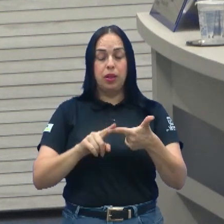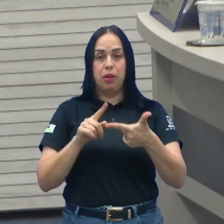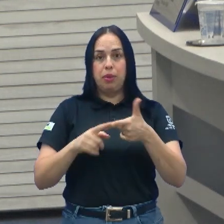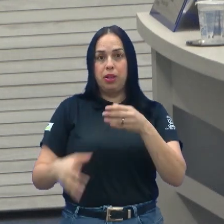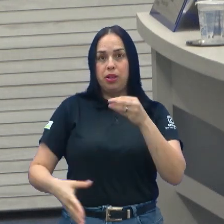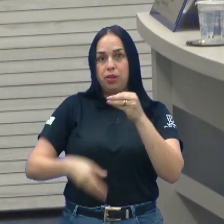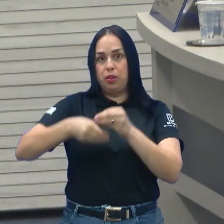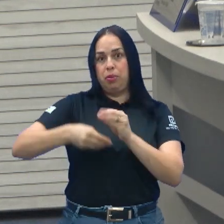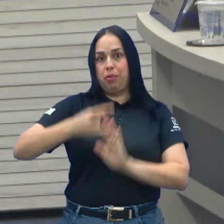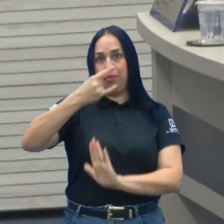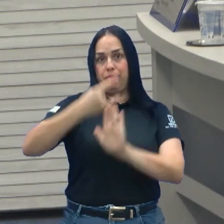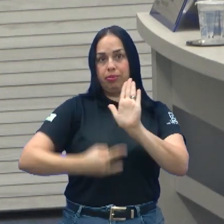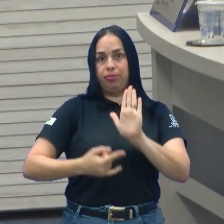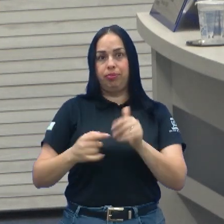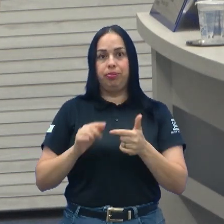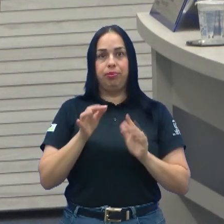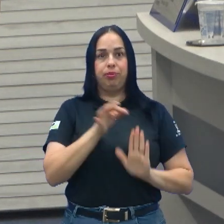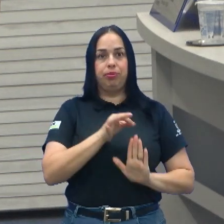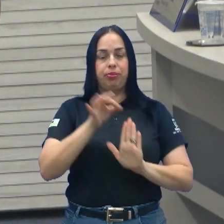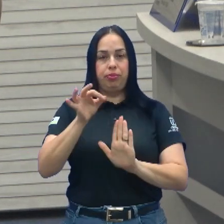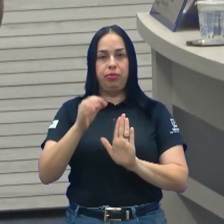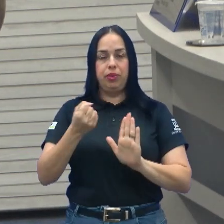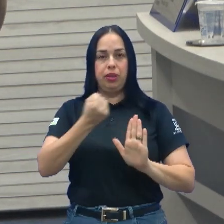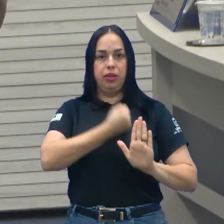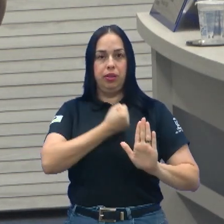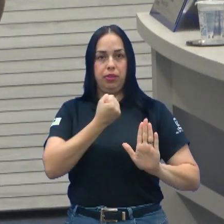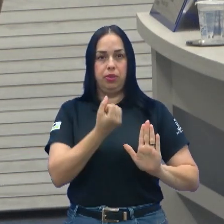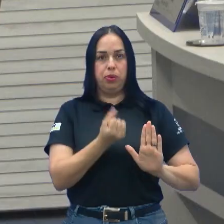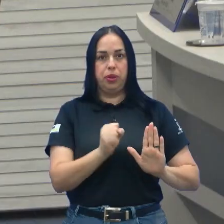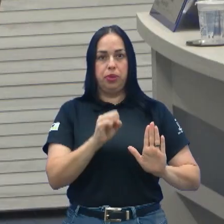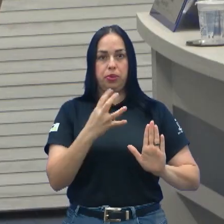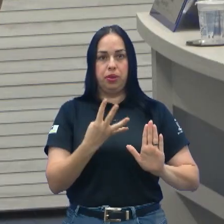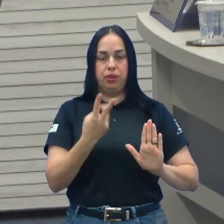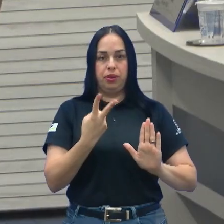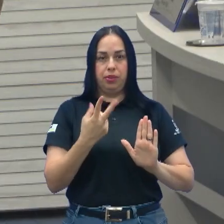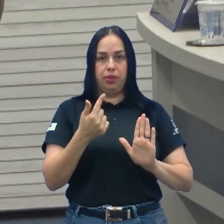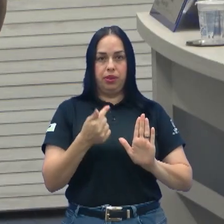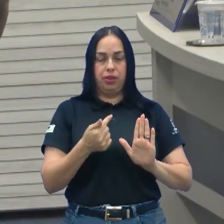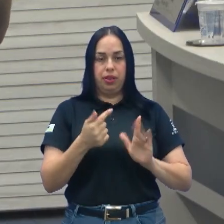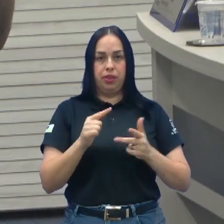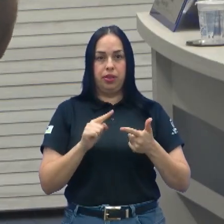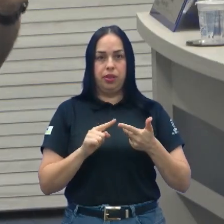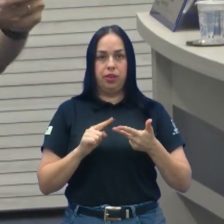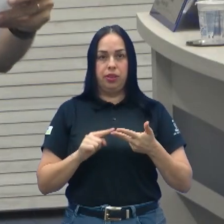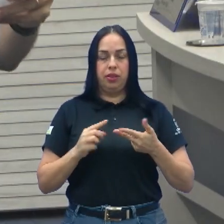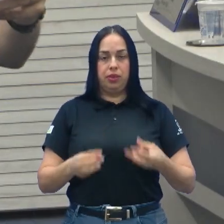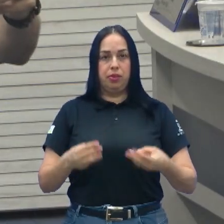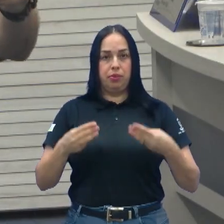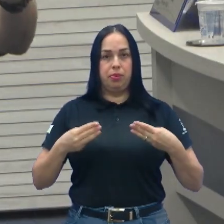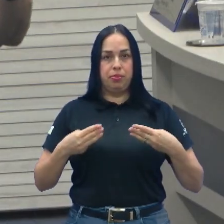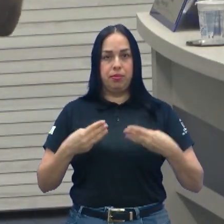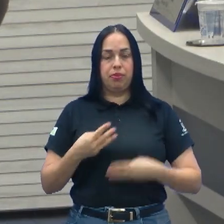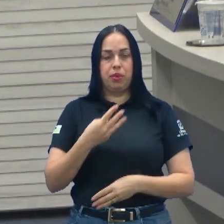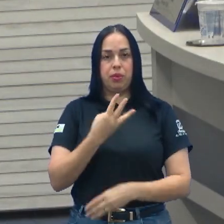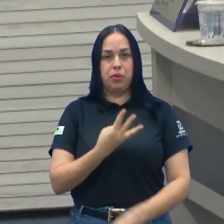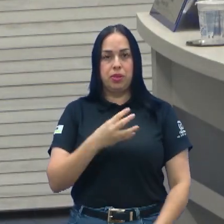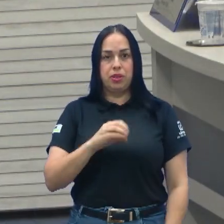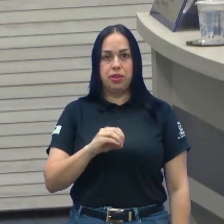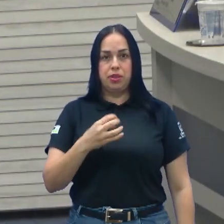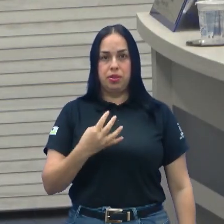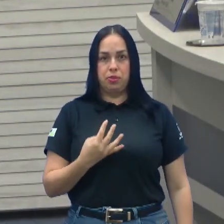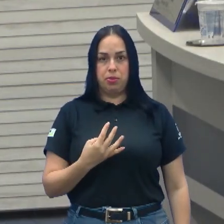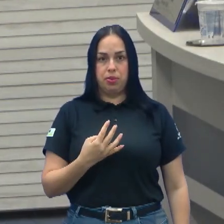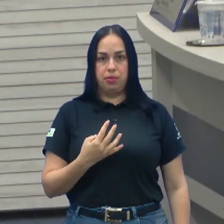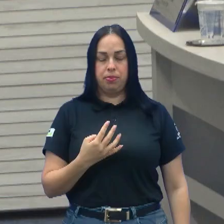documentos. Indicação número 8427 e moção número 404.